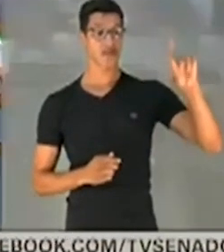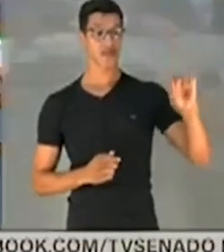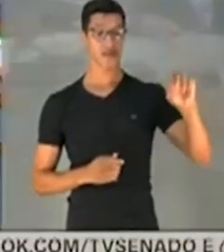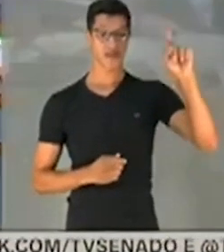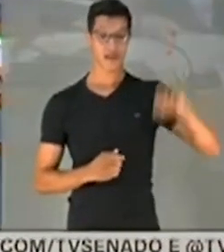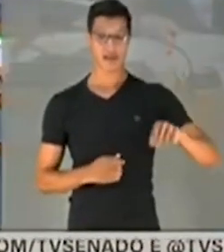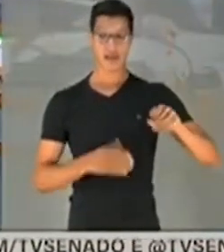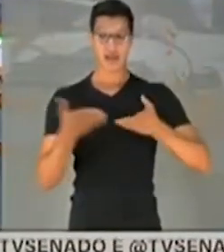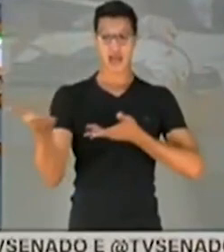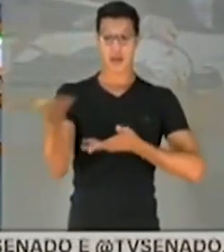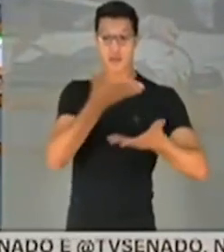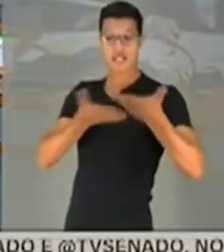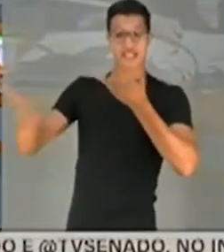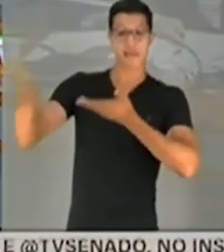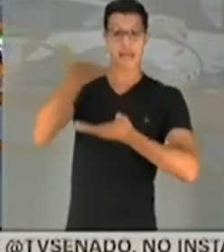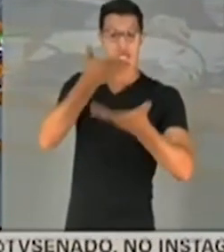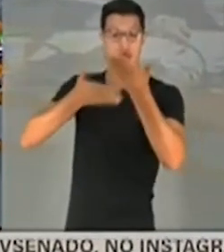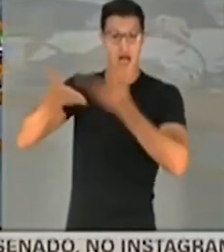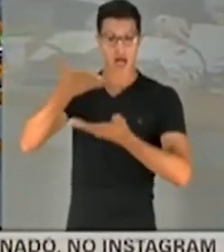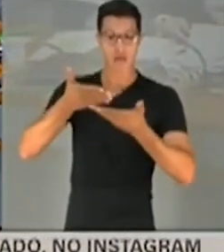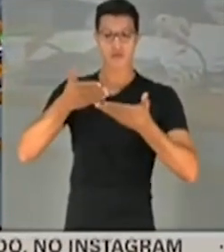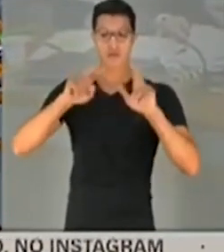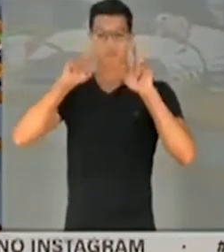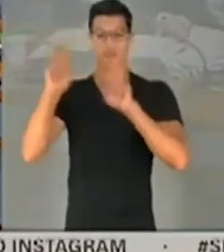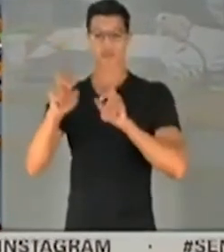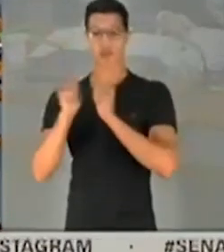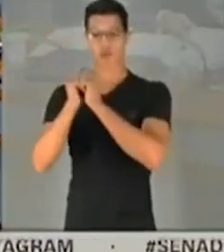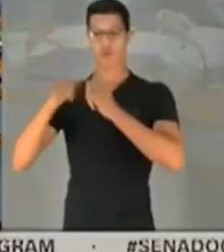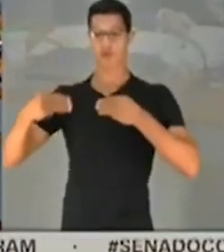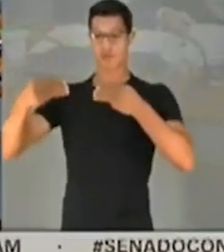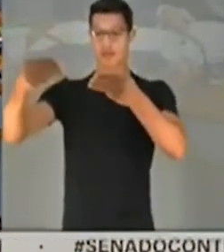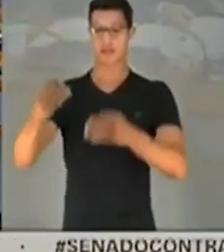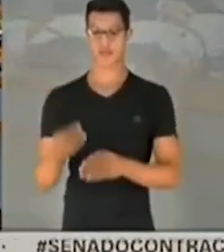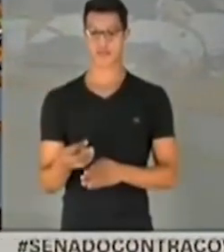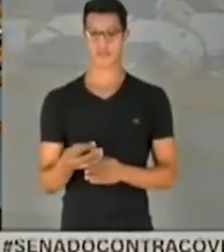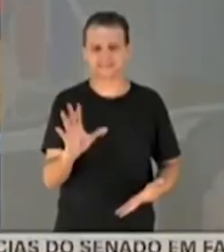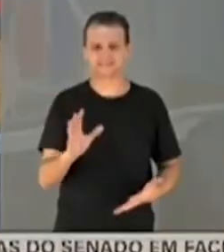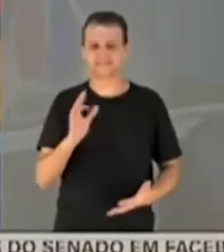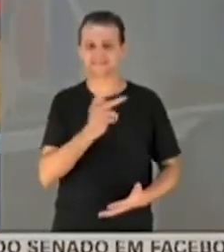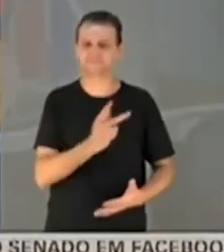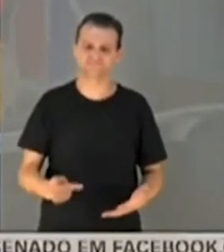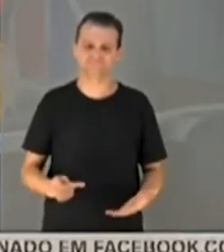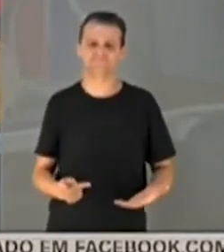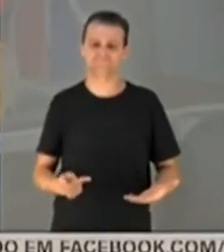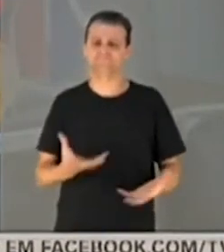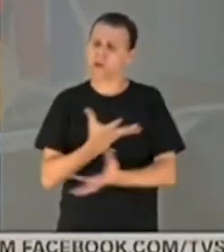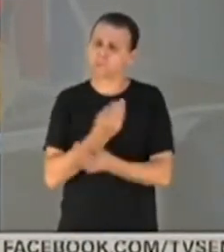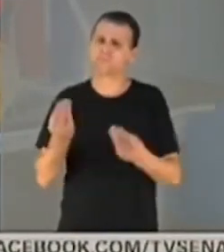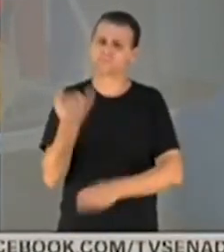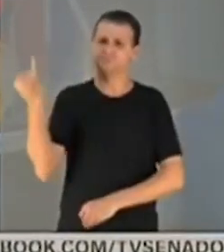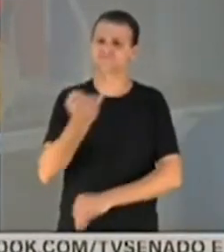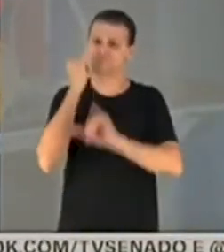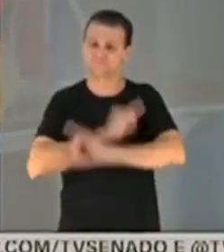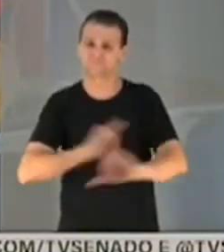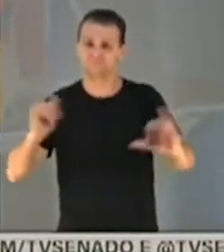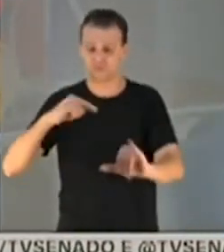era o intermediário desta questão junto ao Ministério. Claro, mas foi isso que já colocou. É muito importante dizer que tudo